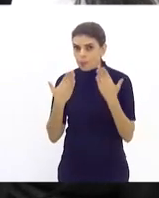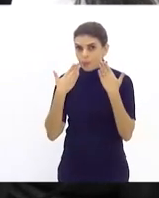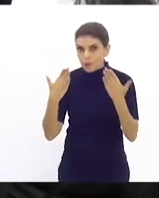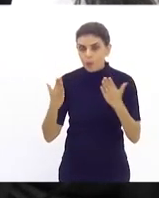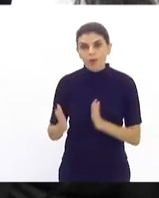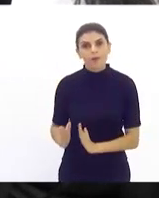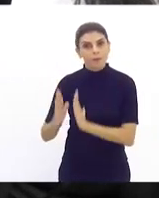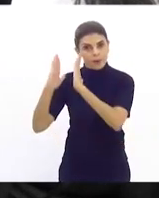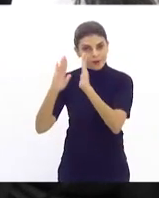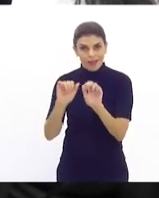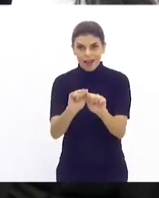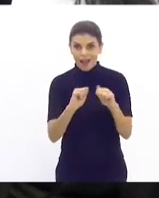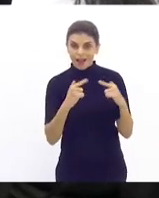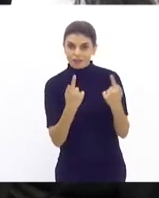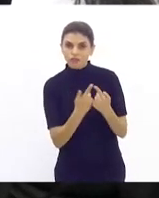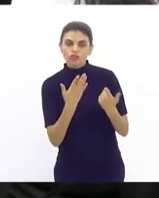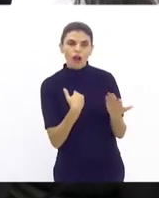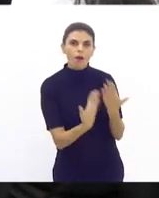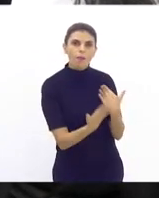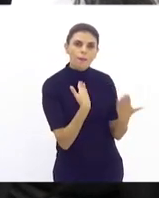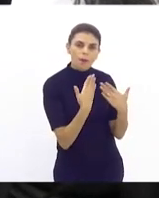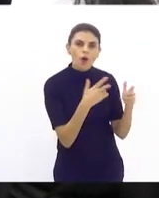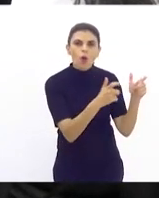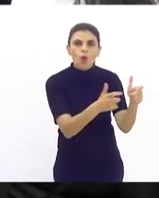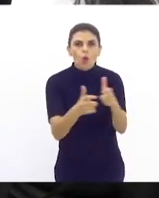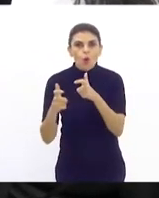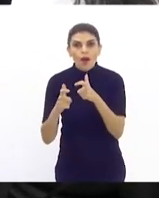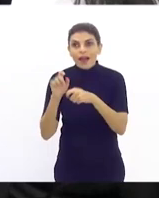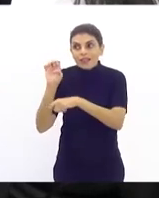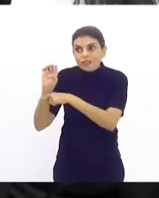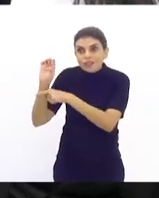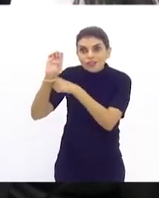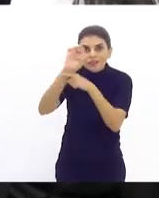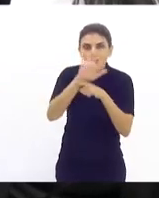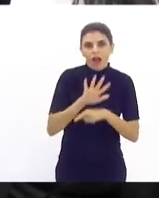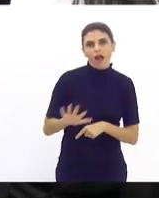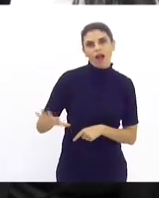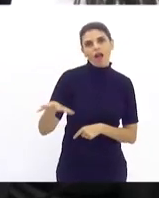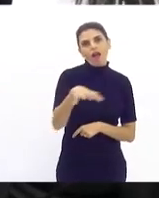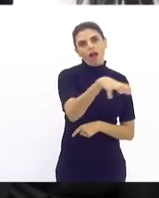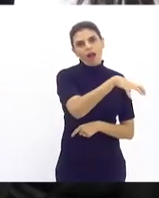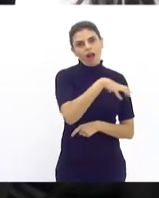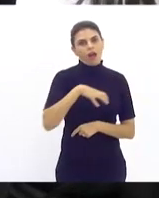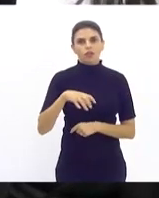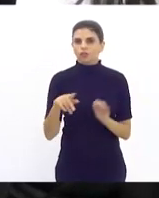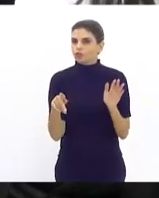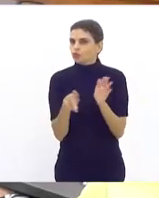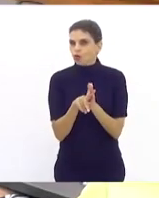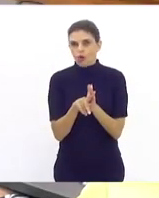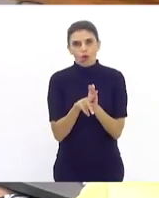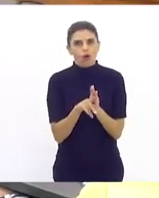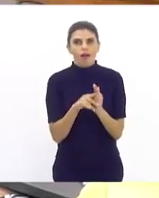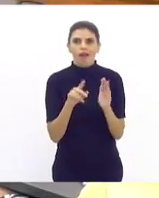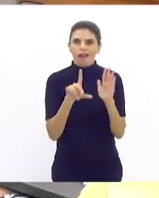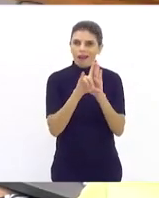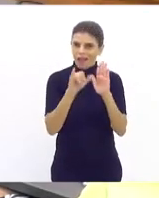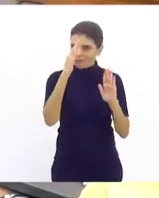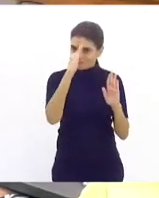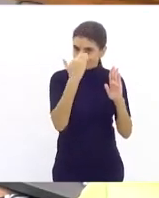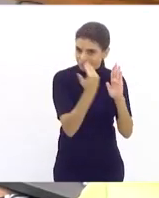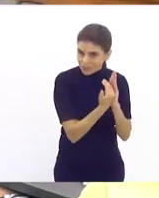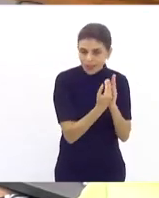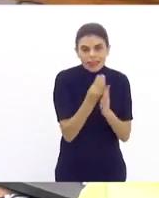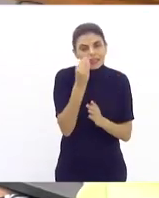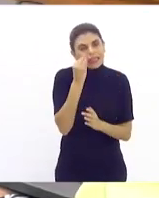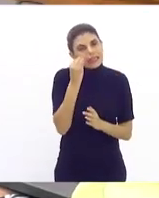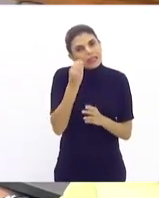da Alerj, mas o que a gente tinha conversado era dos imóveis estaduais. Né? A gente, obviamente, está restringindo o escopo da legislação para